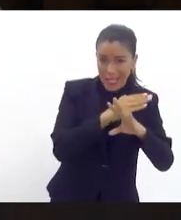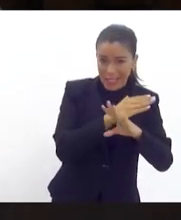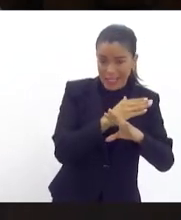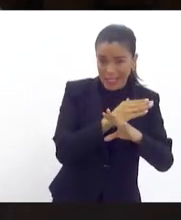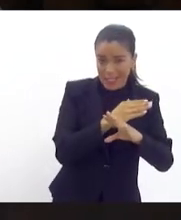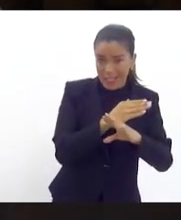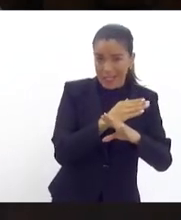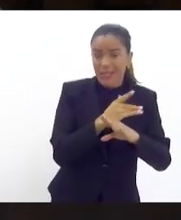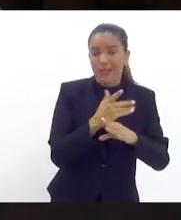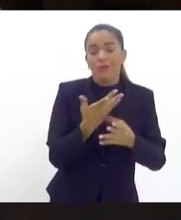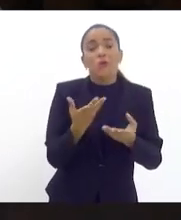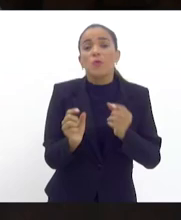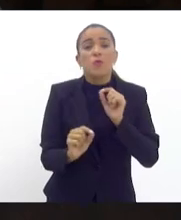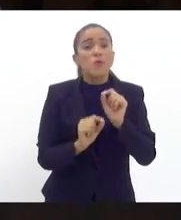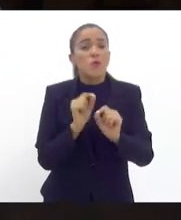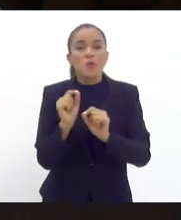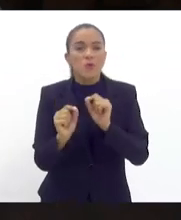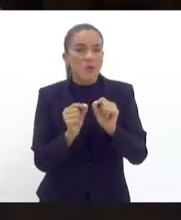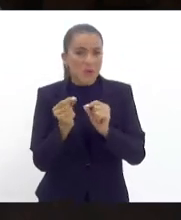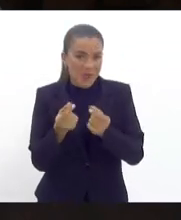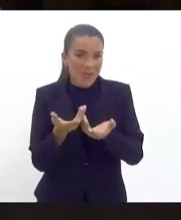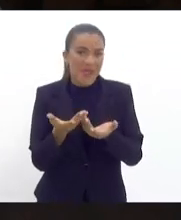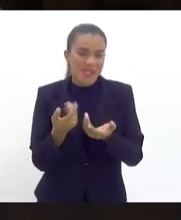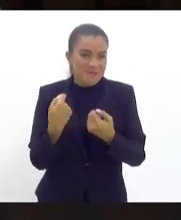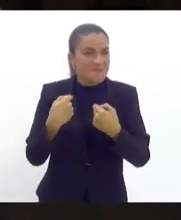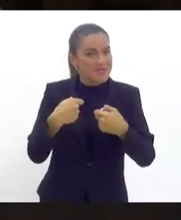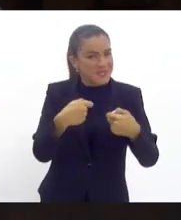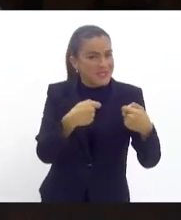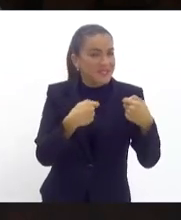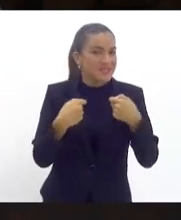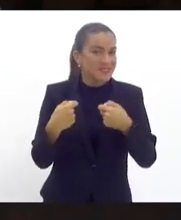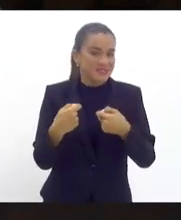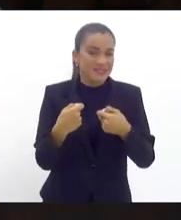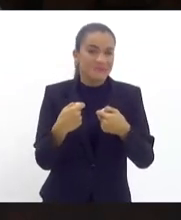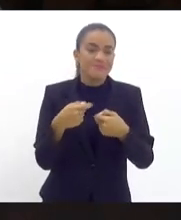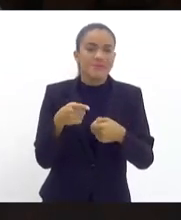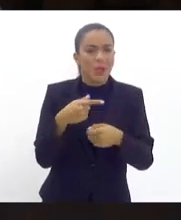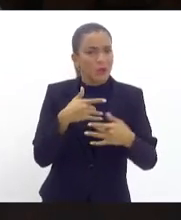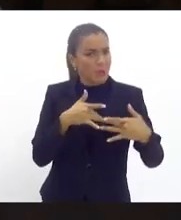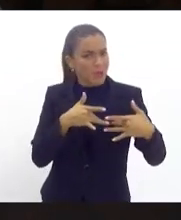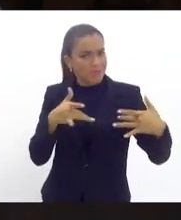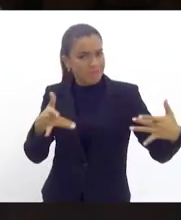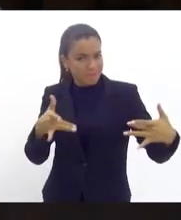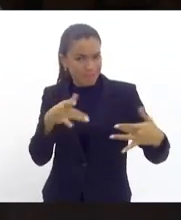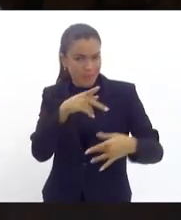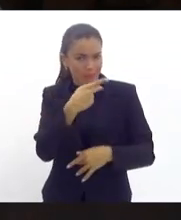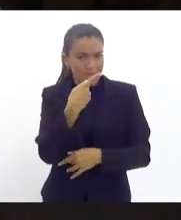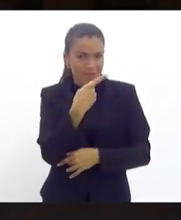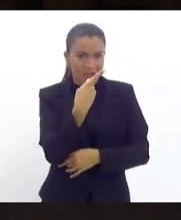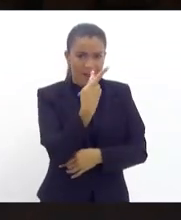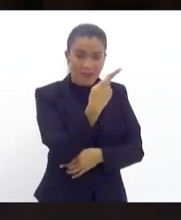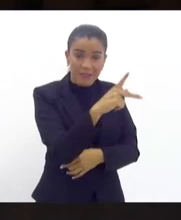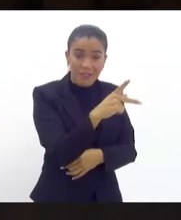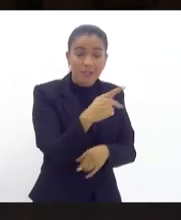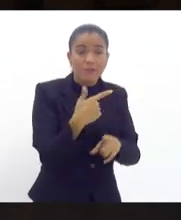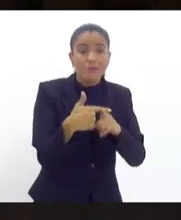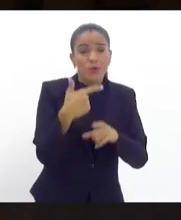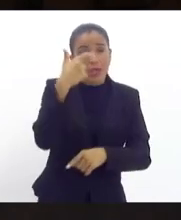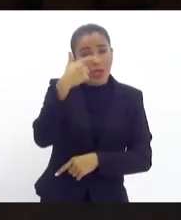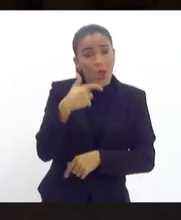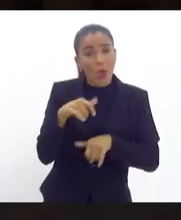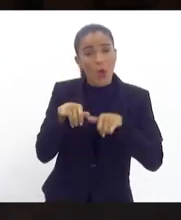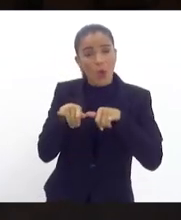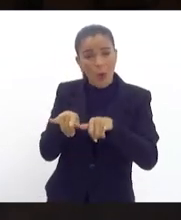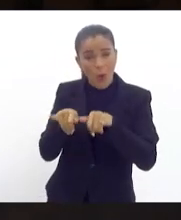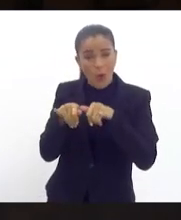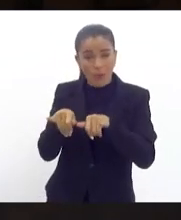e fazer então é esse em torno que a gente está falando e eu quero me solidarizar com a sua fala porque eu faço compras